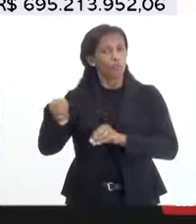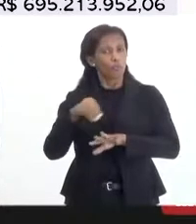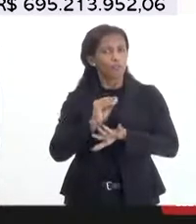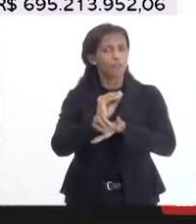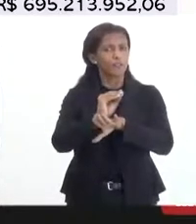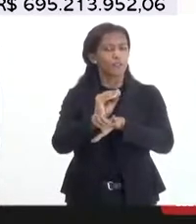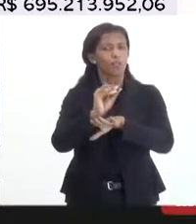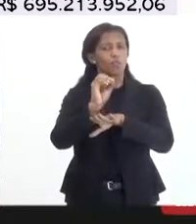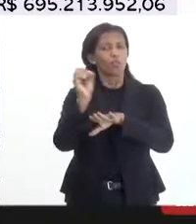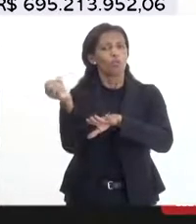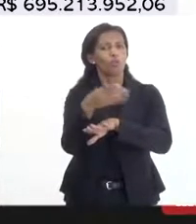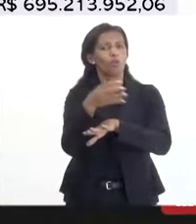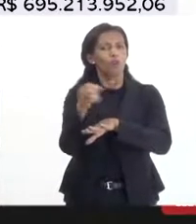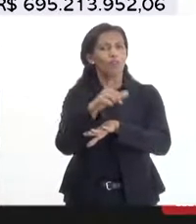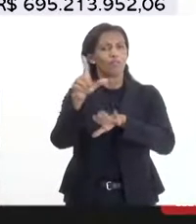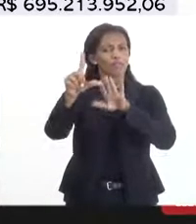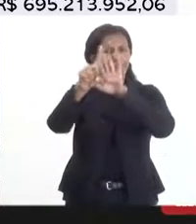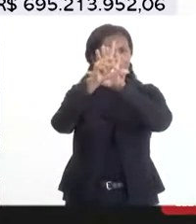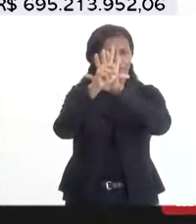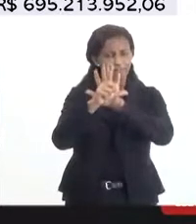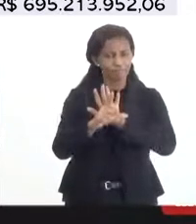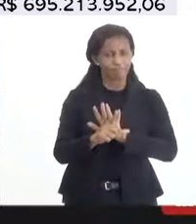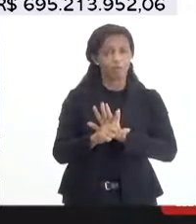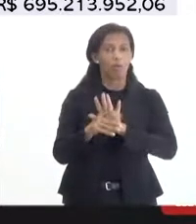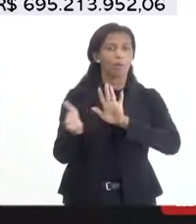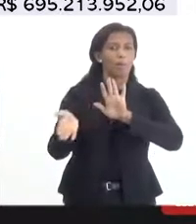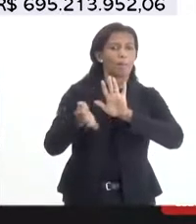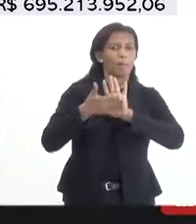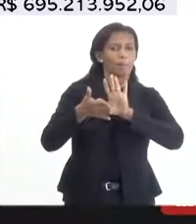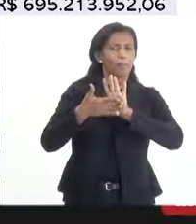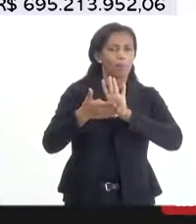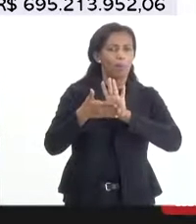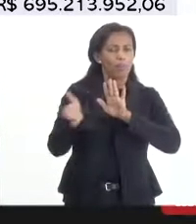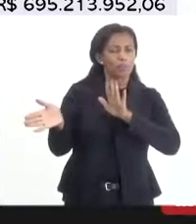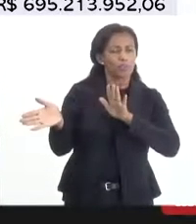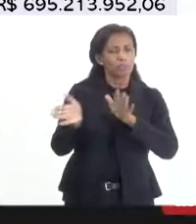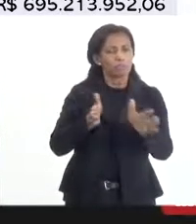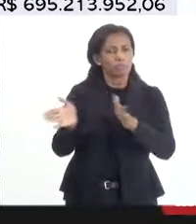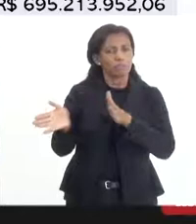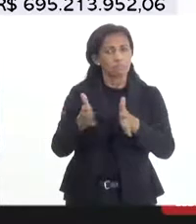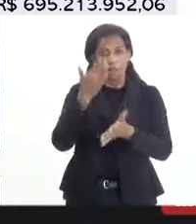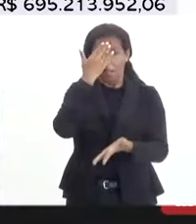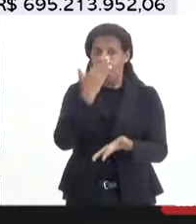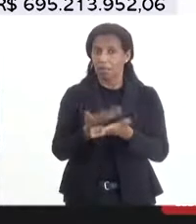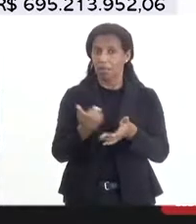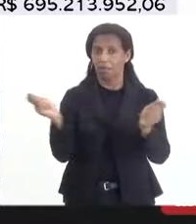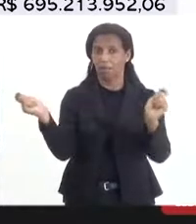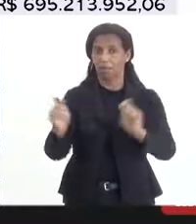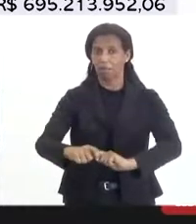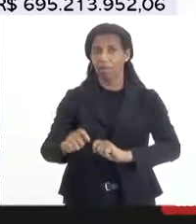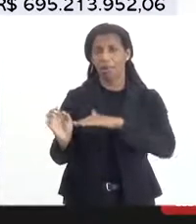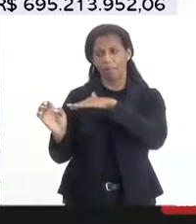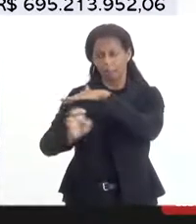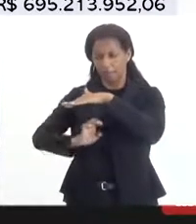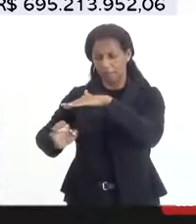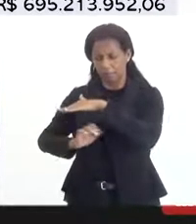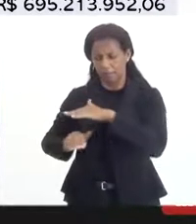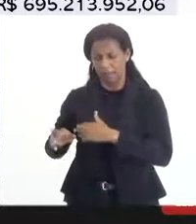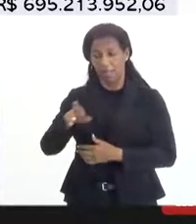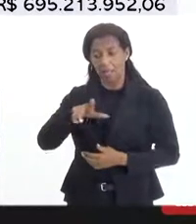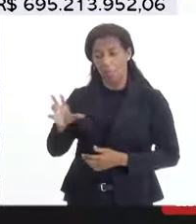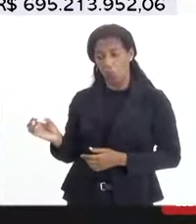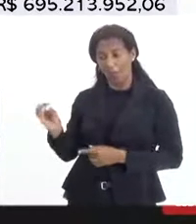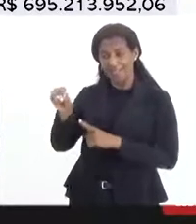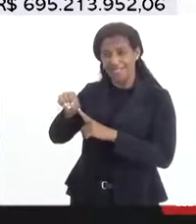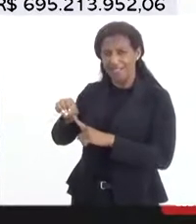de uma nova legislação, como foi proposta naquela história da transação, tá? Acreditamos que é possível para a empresa, olha, não é zero, mas